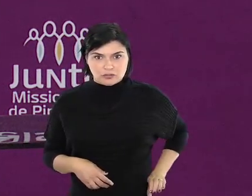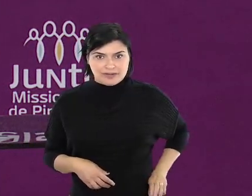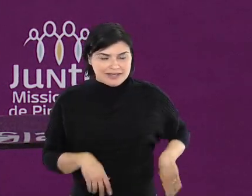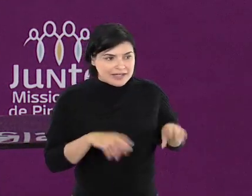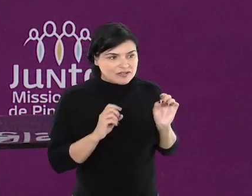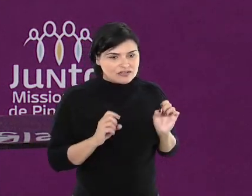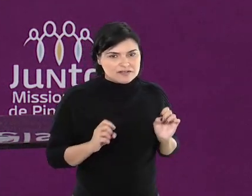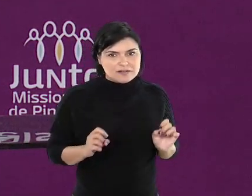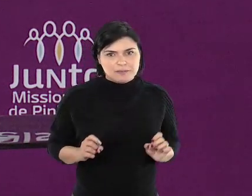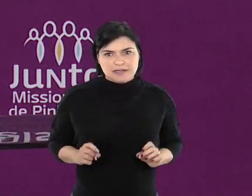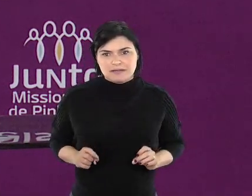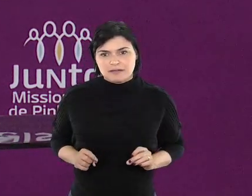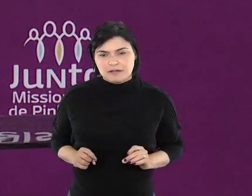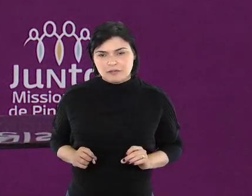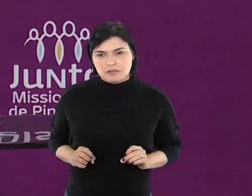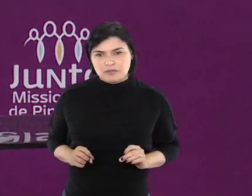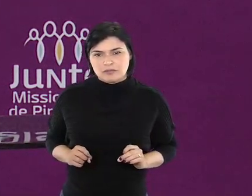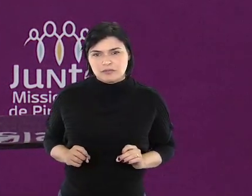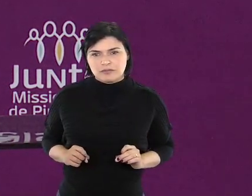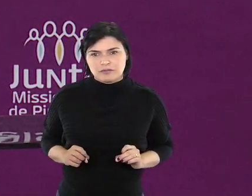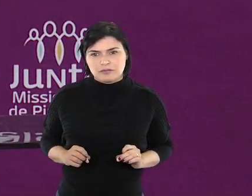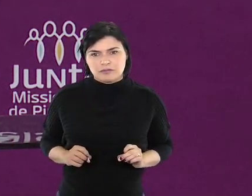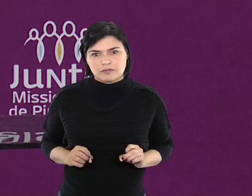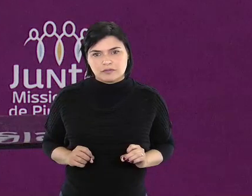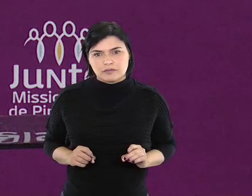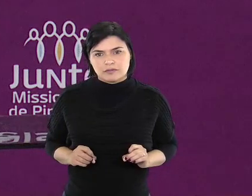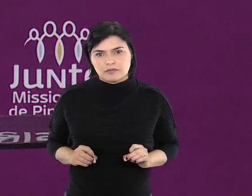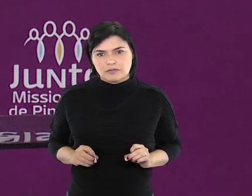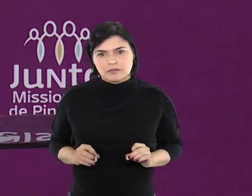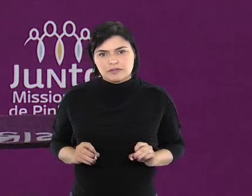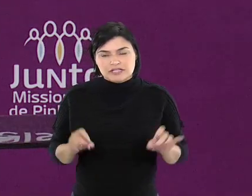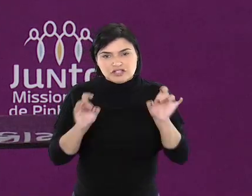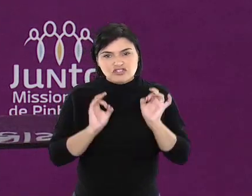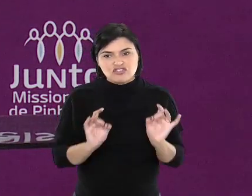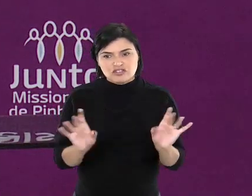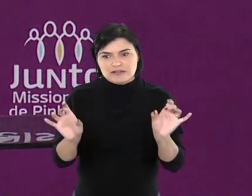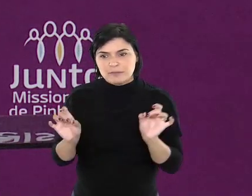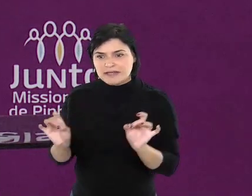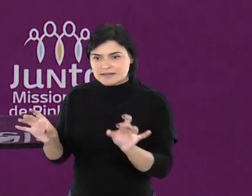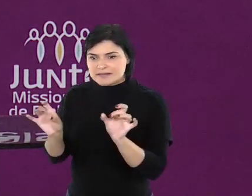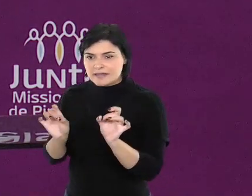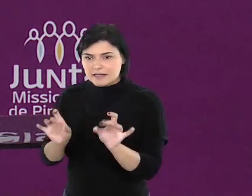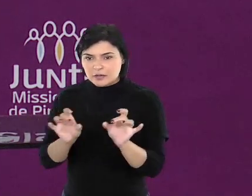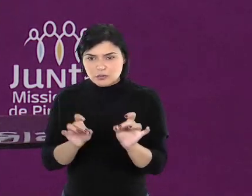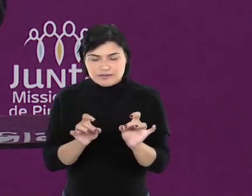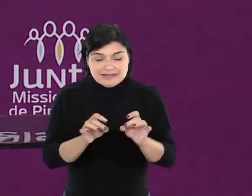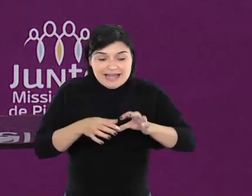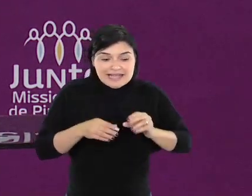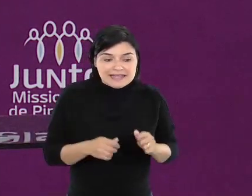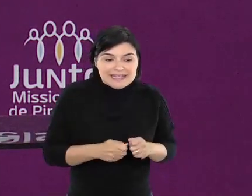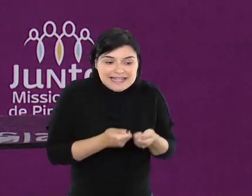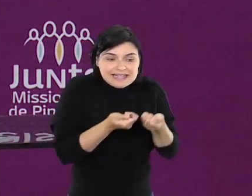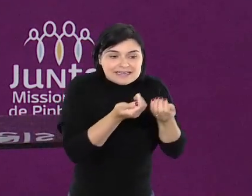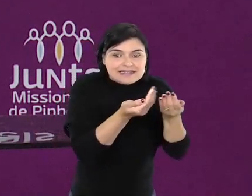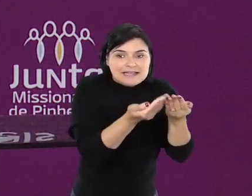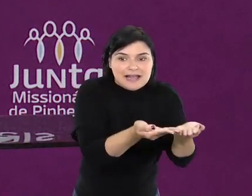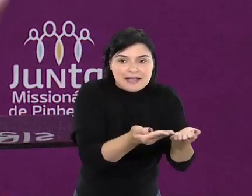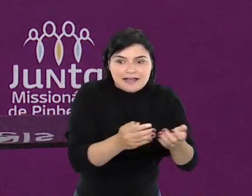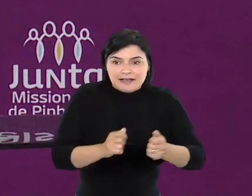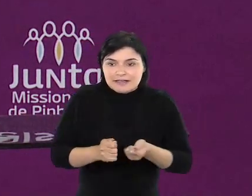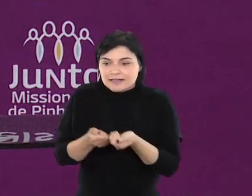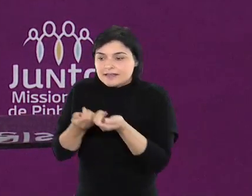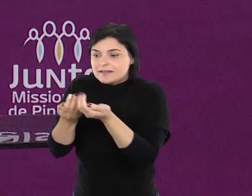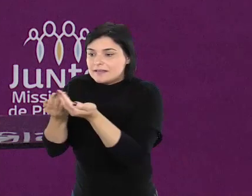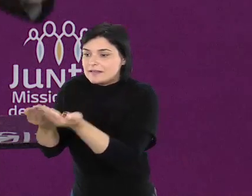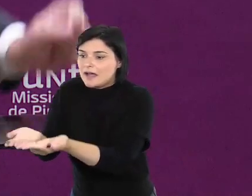essa palavra despenseiros é a palavra Economus do grego e Economus aqui tem